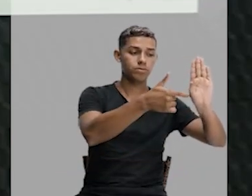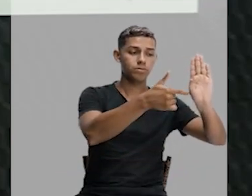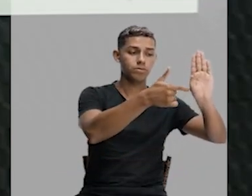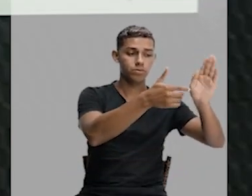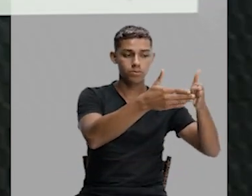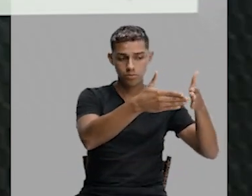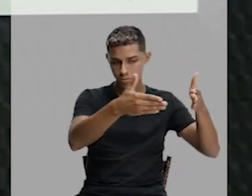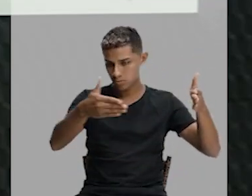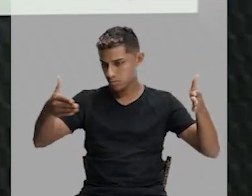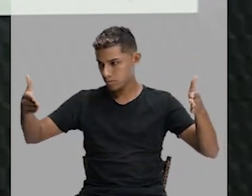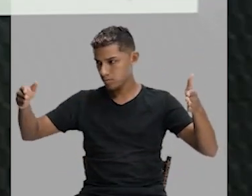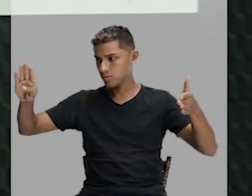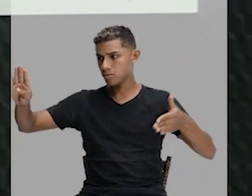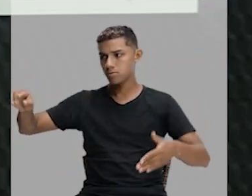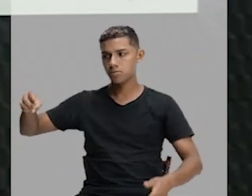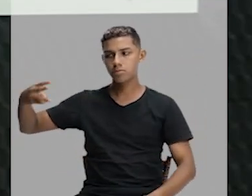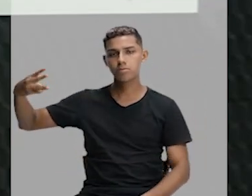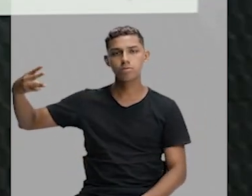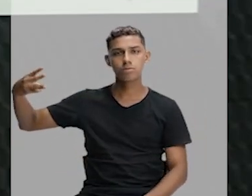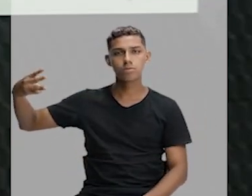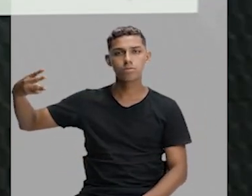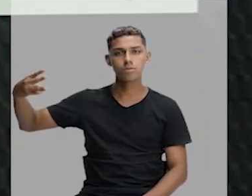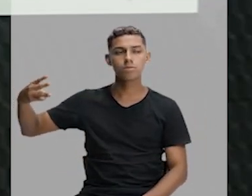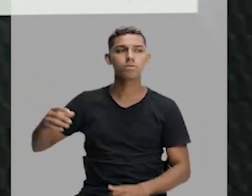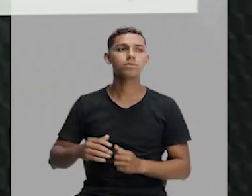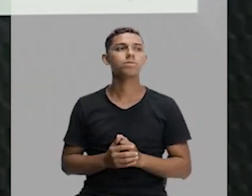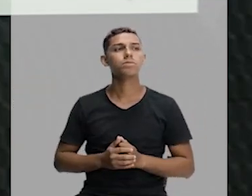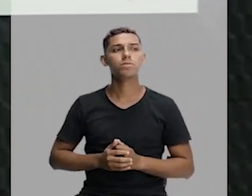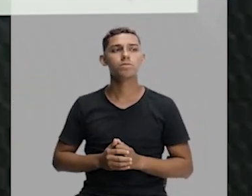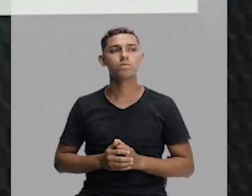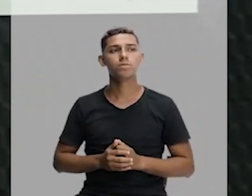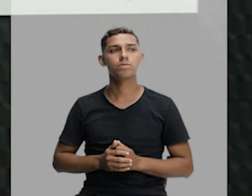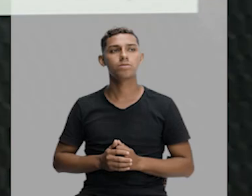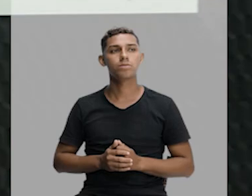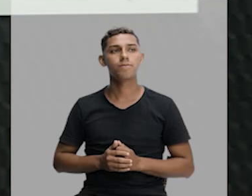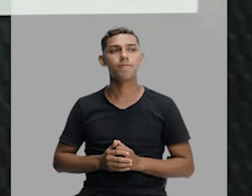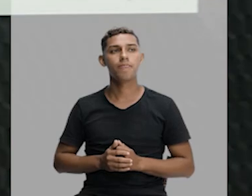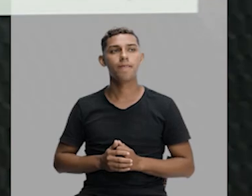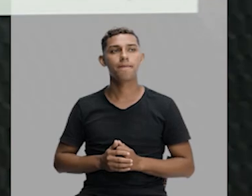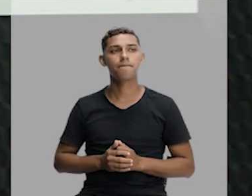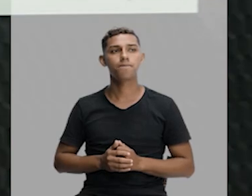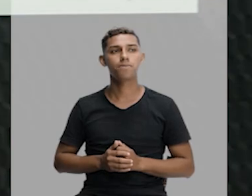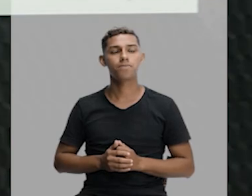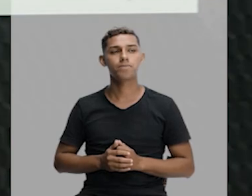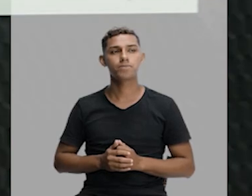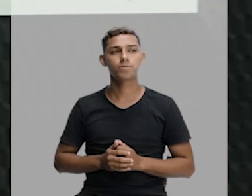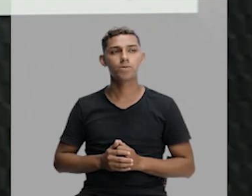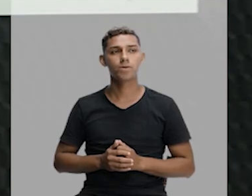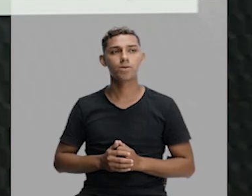a B3. Esse que vai de